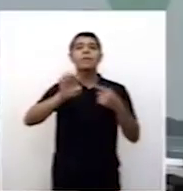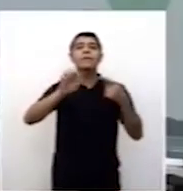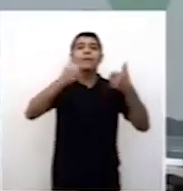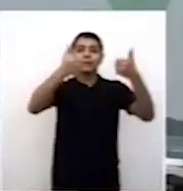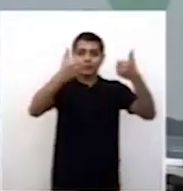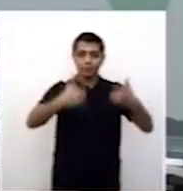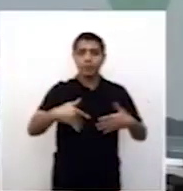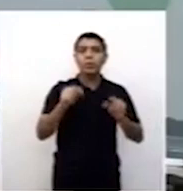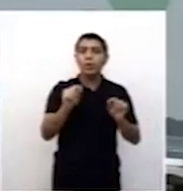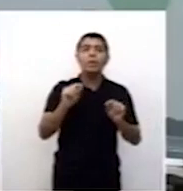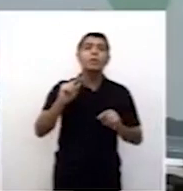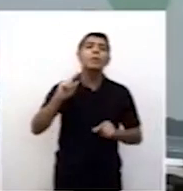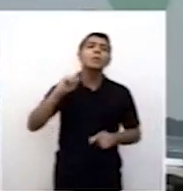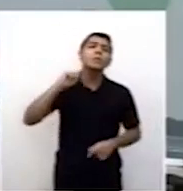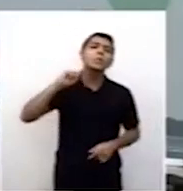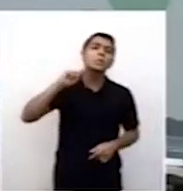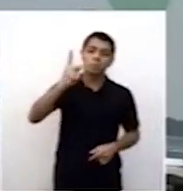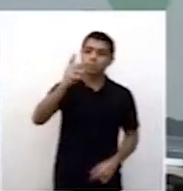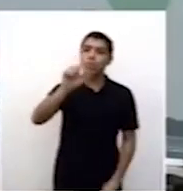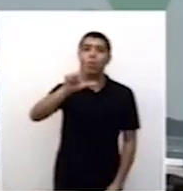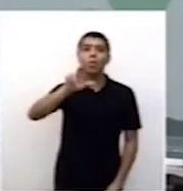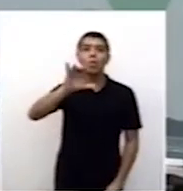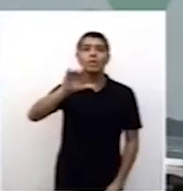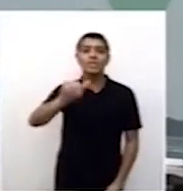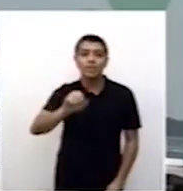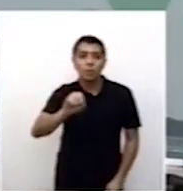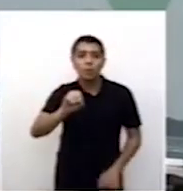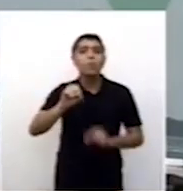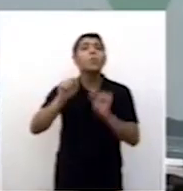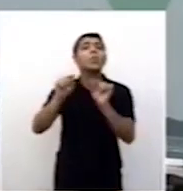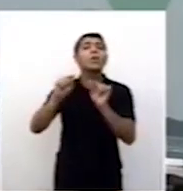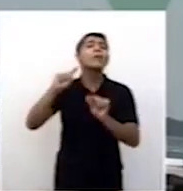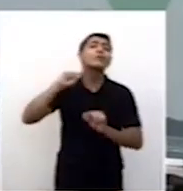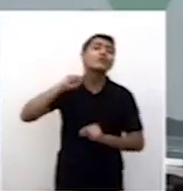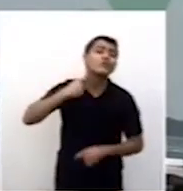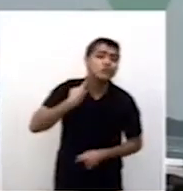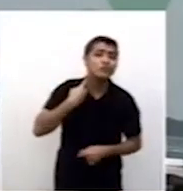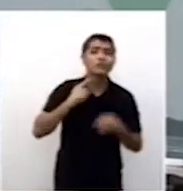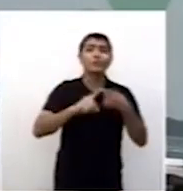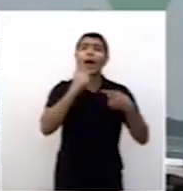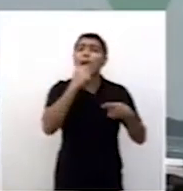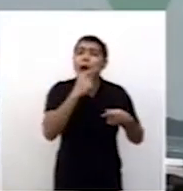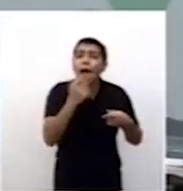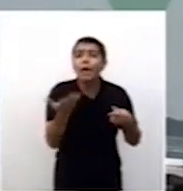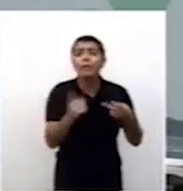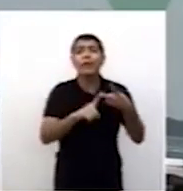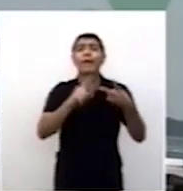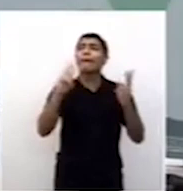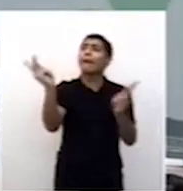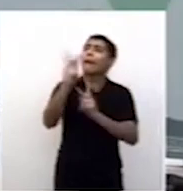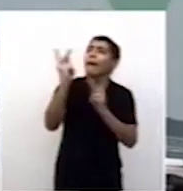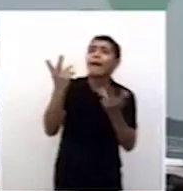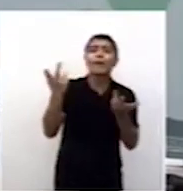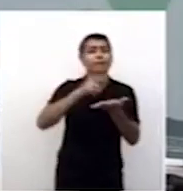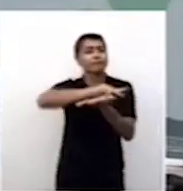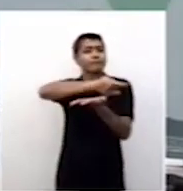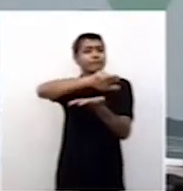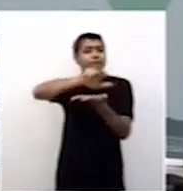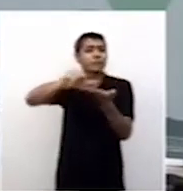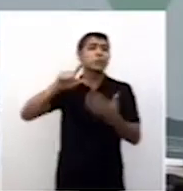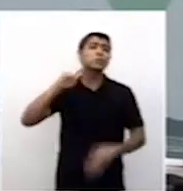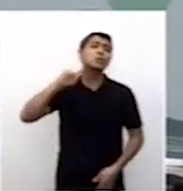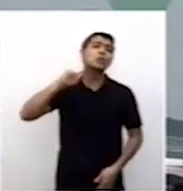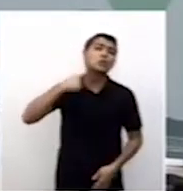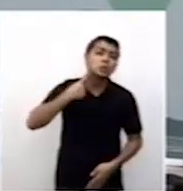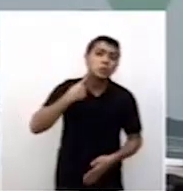é algo prejudicial, né? Causado na água, no ar e etc., né? Então, por